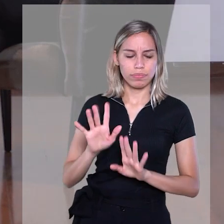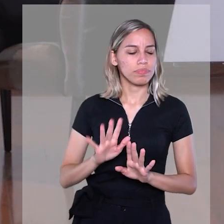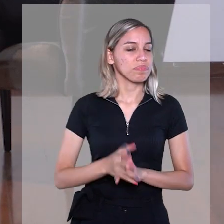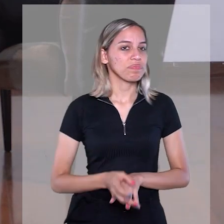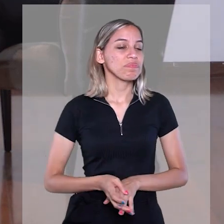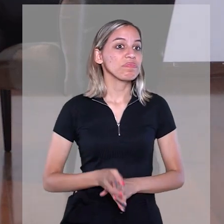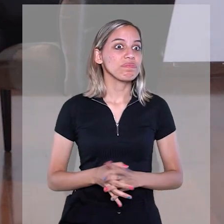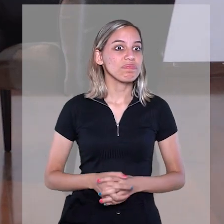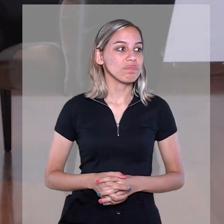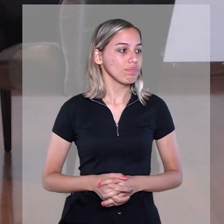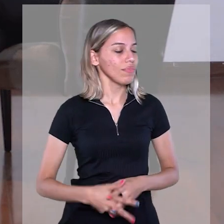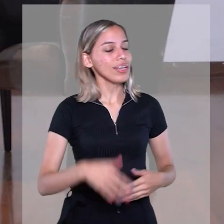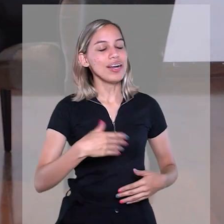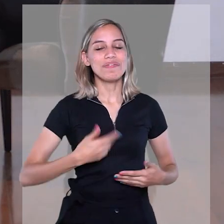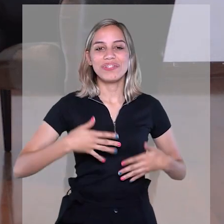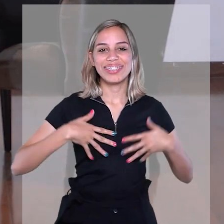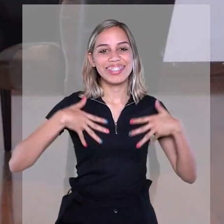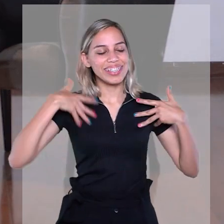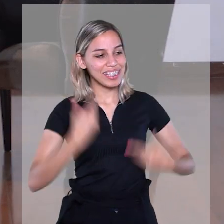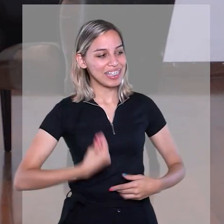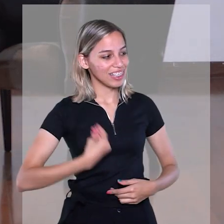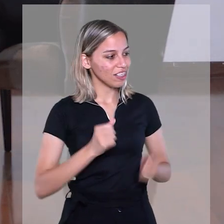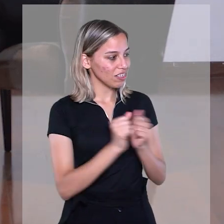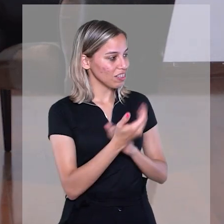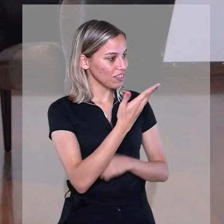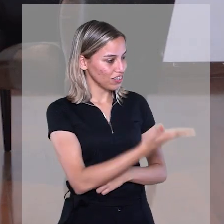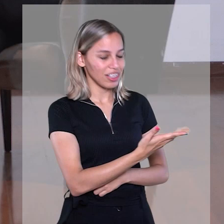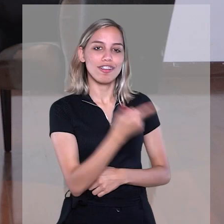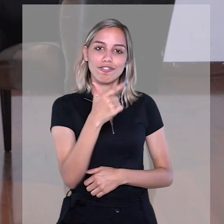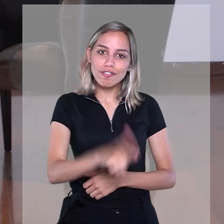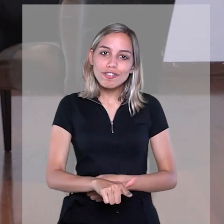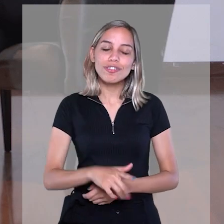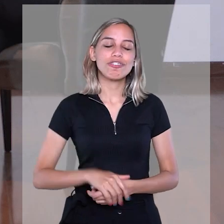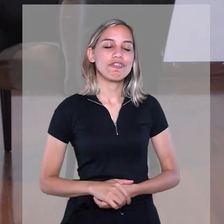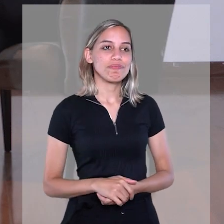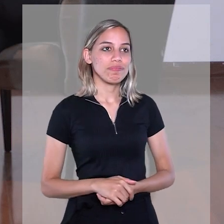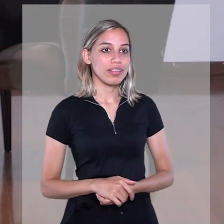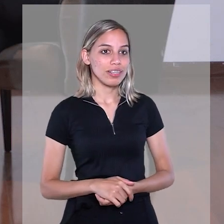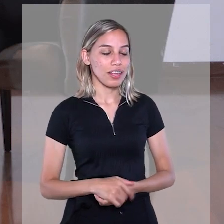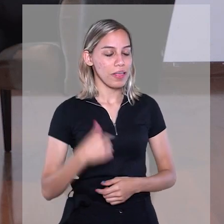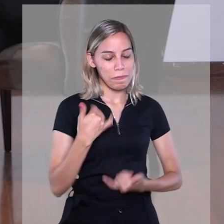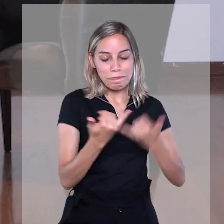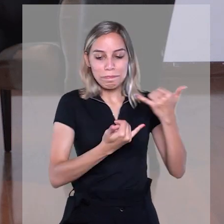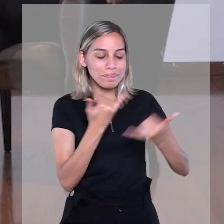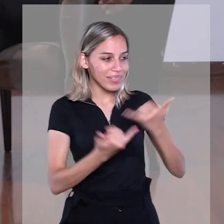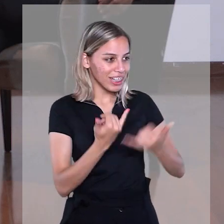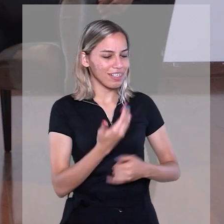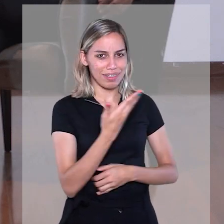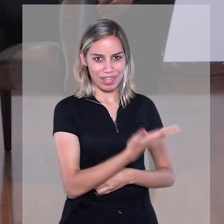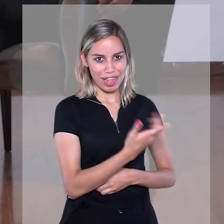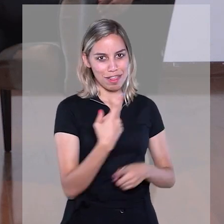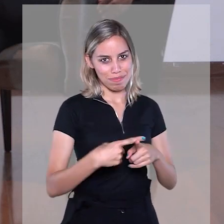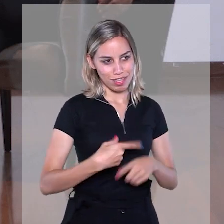Ricardo, uma alegria estar com você mais uma vez. Tá? Alegria minha. Eu brinco com o Ricardo, que a